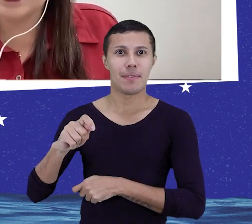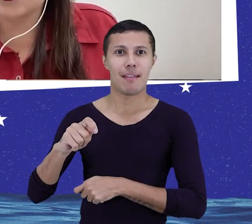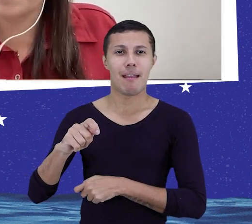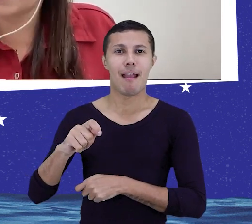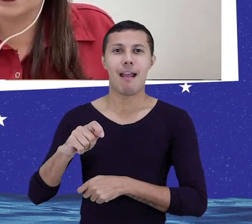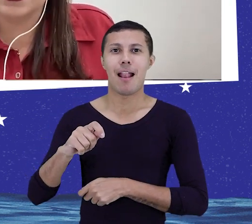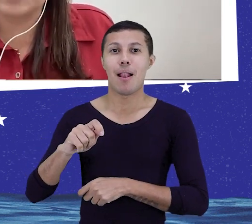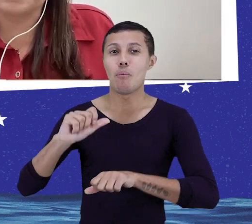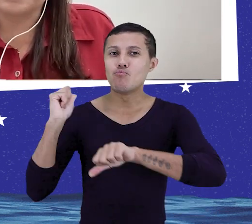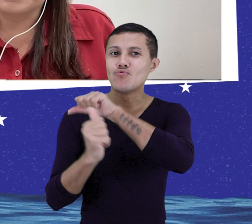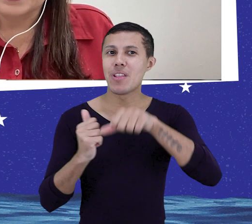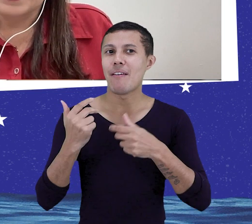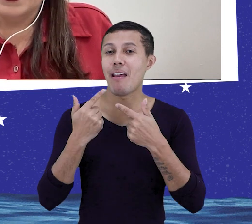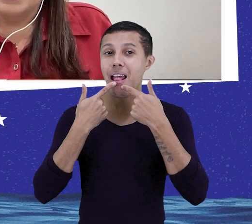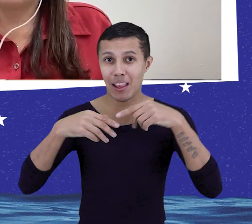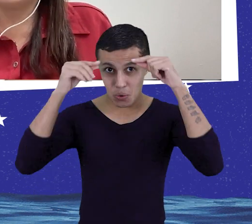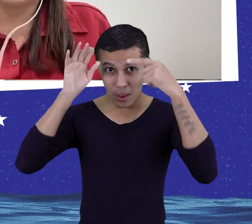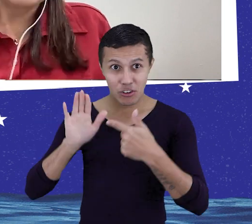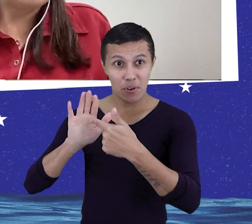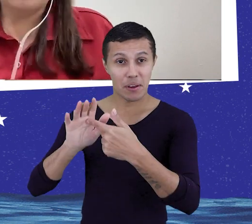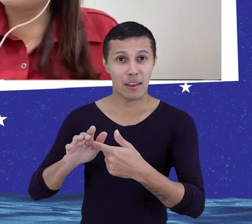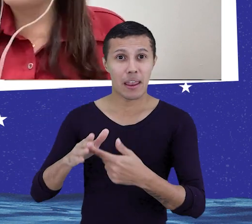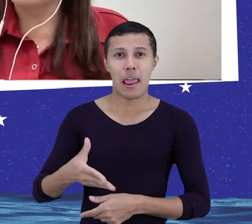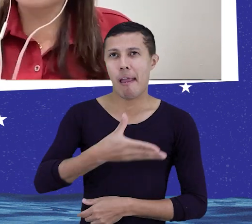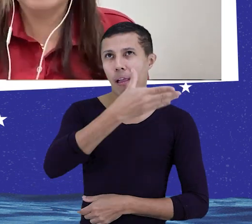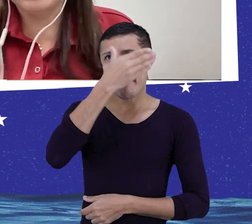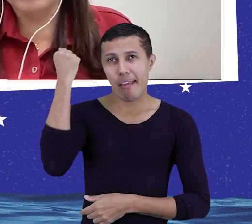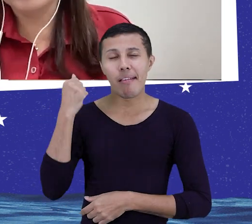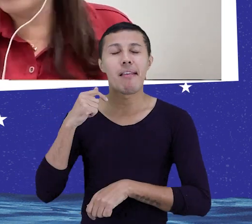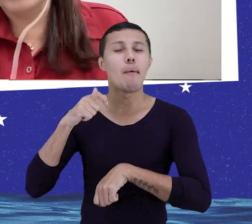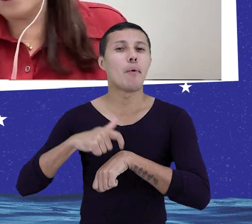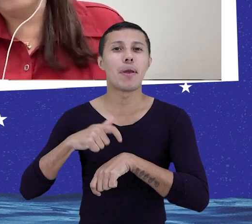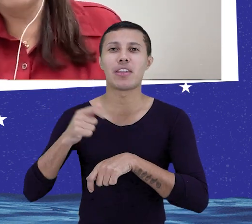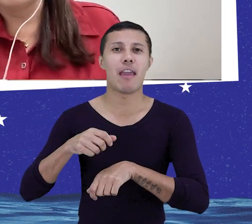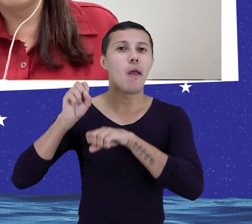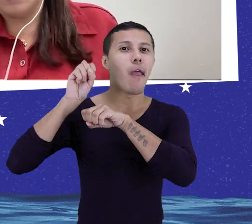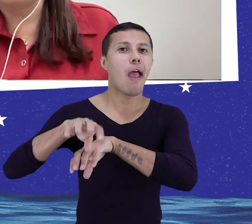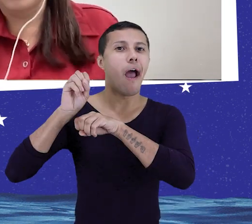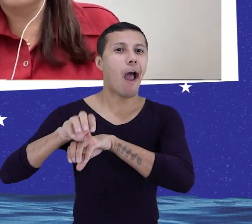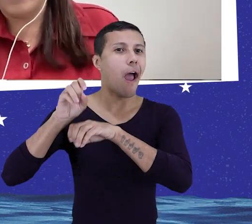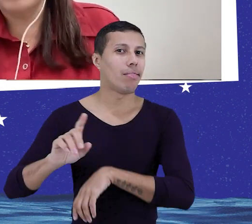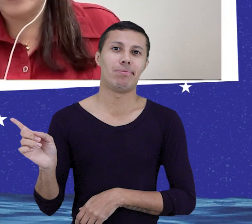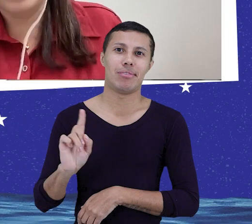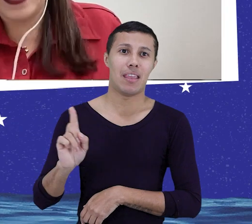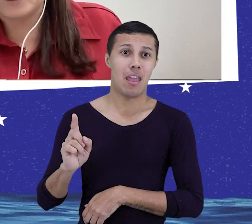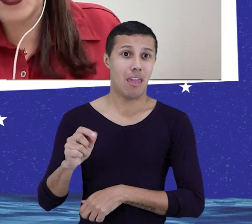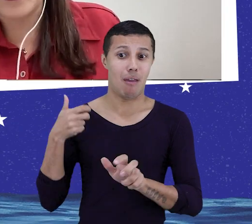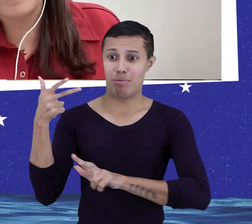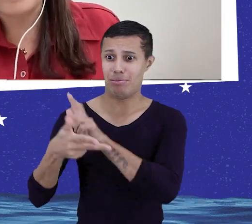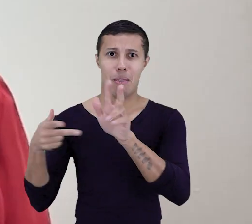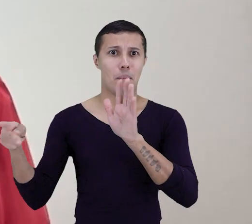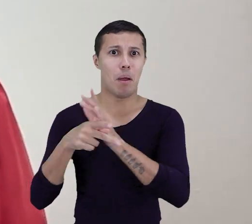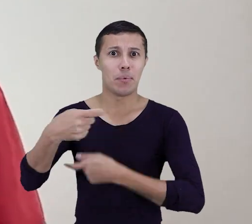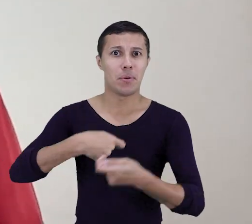mudar a linguagem de apresentação. Eu tinha que esquecer por alguns minutos que eu não estava dando aula, eu estava conversando sobre